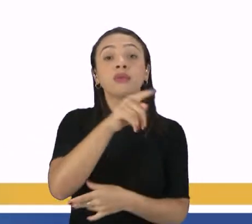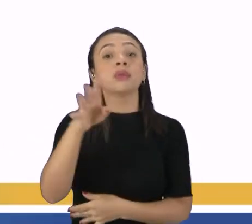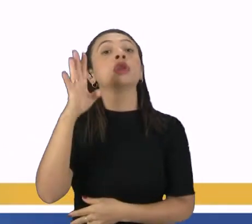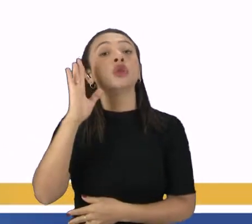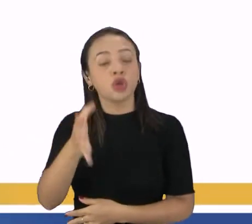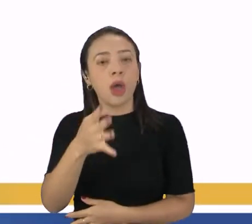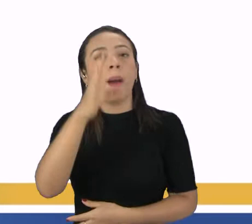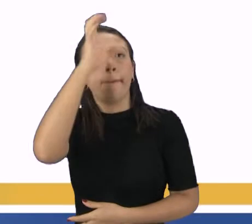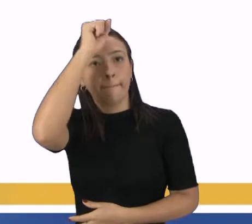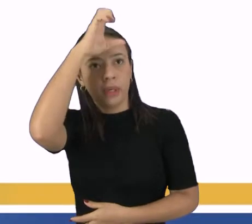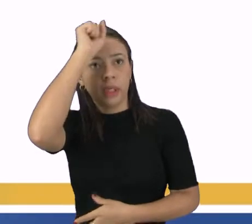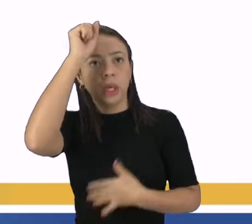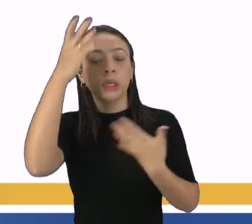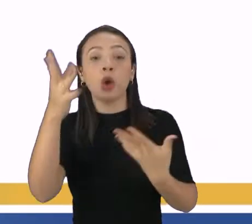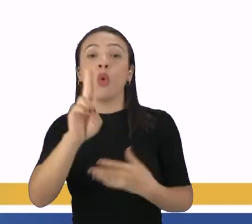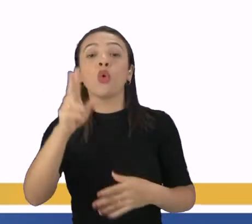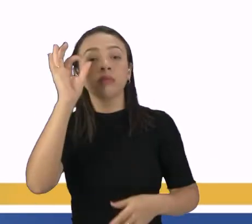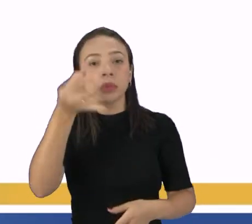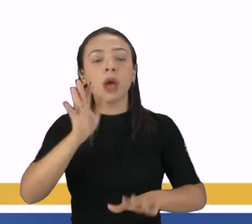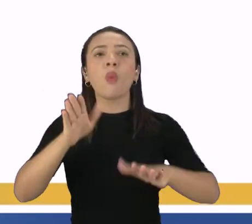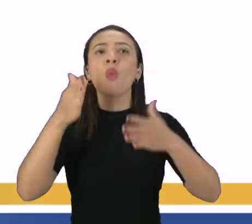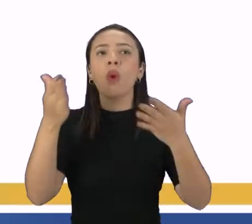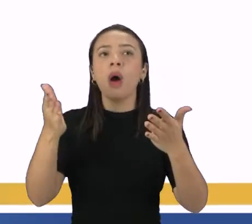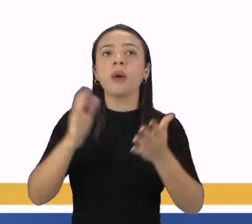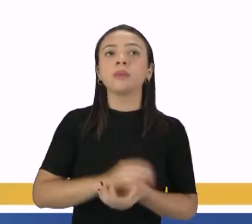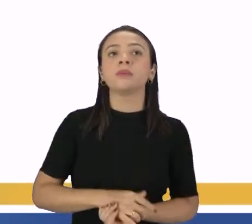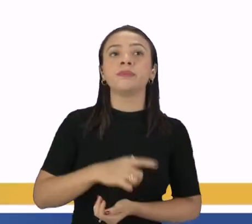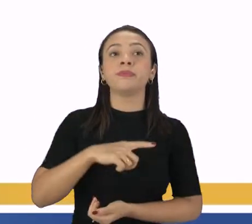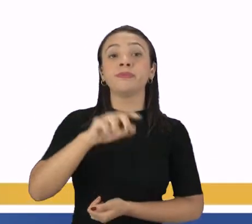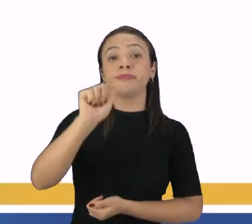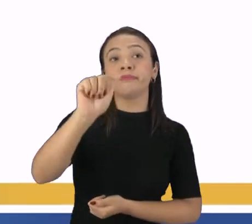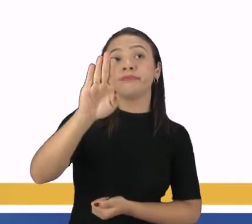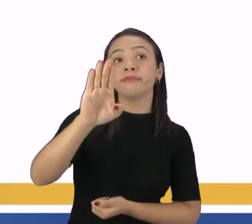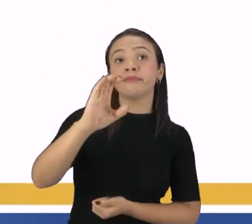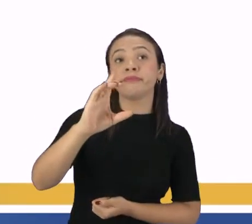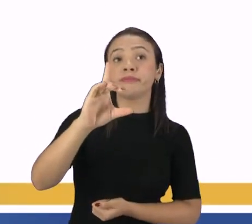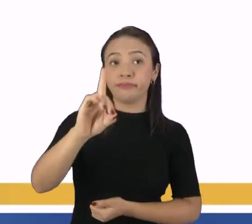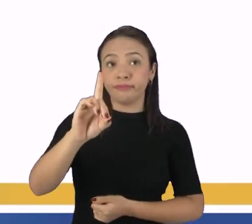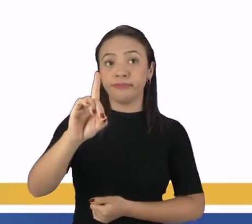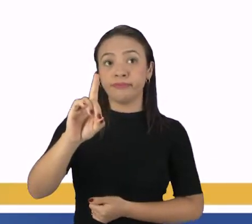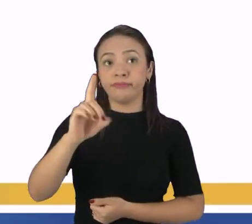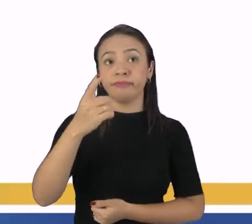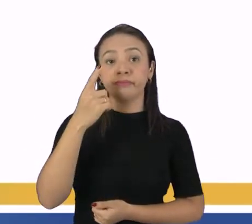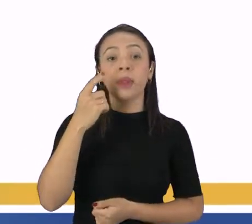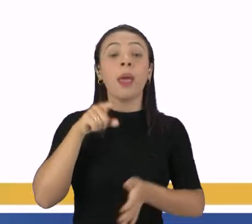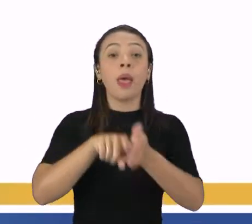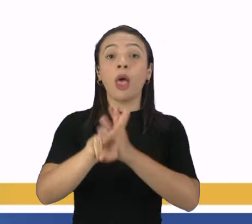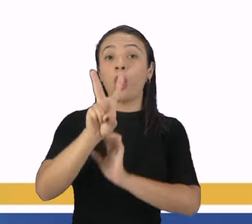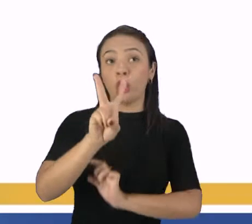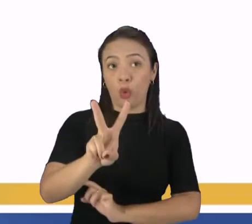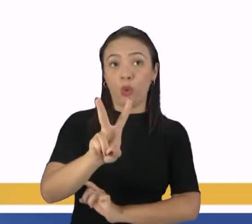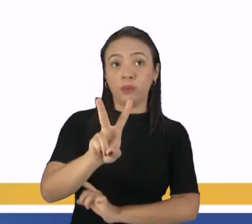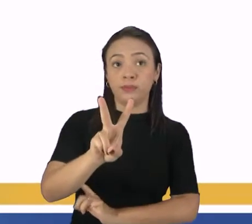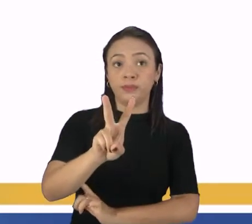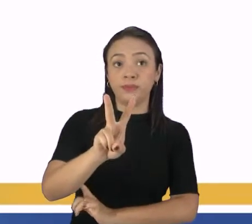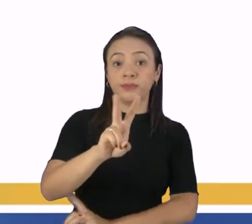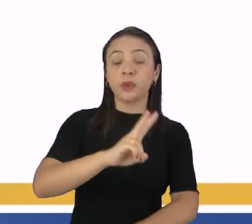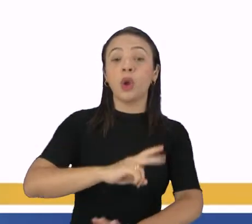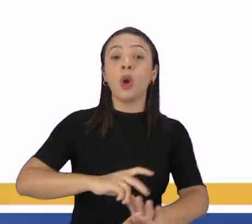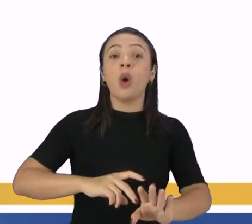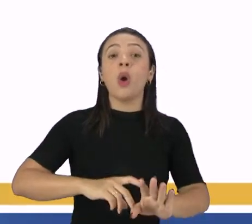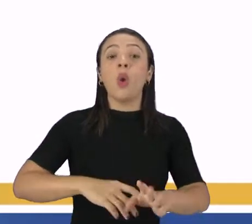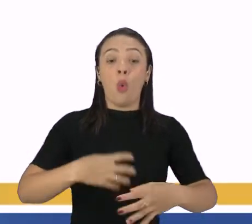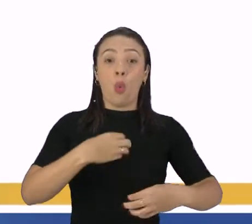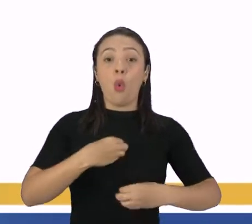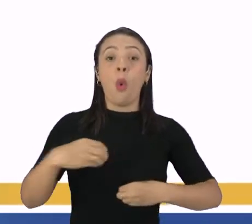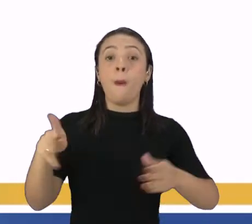sistema em questão, o nome correto é... E aí tem as opções, tá? Questão número 2. Os órgãos do sistema